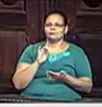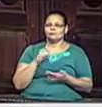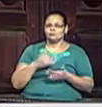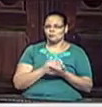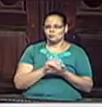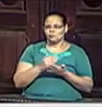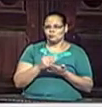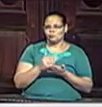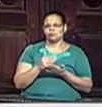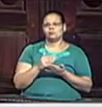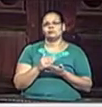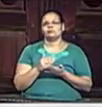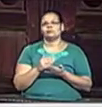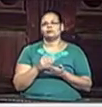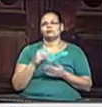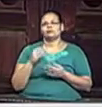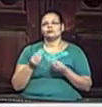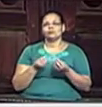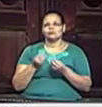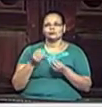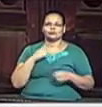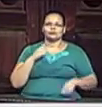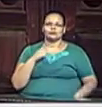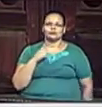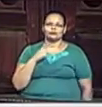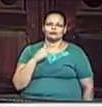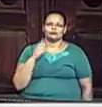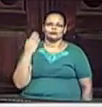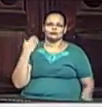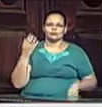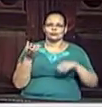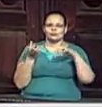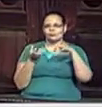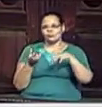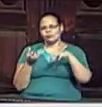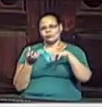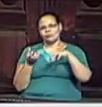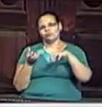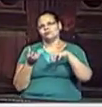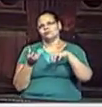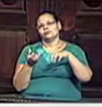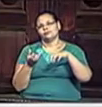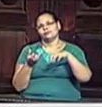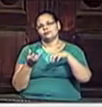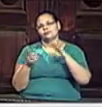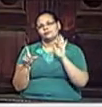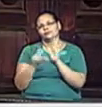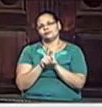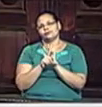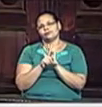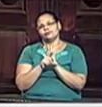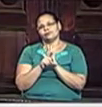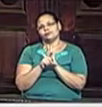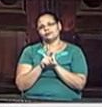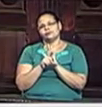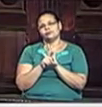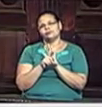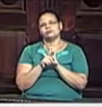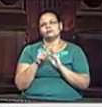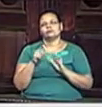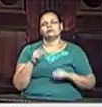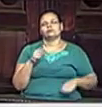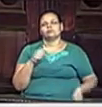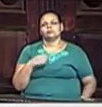disposições transitórias, quando existiu no Congresso Nacional a Lei Camata, que